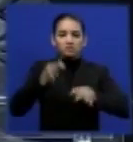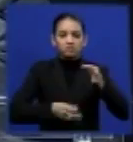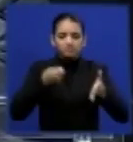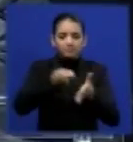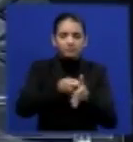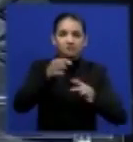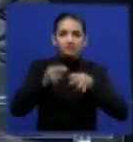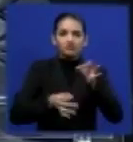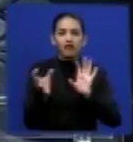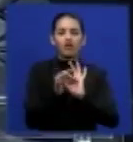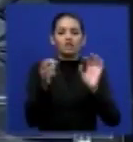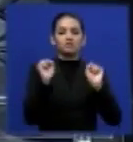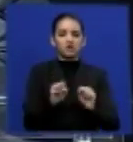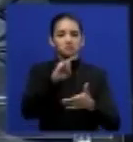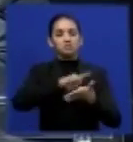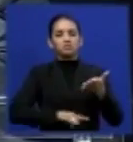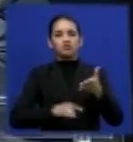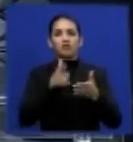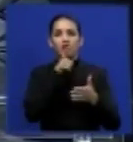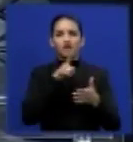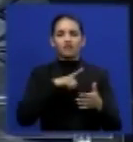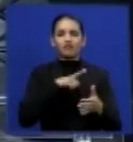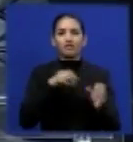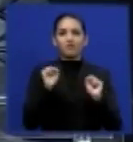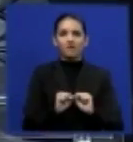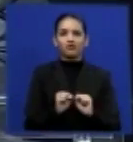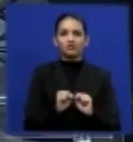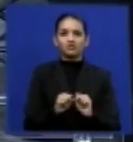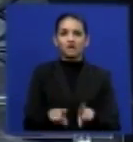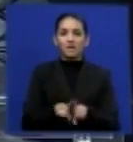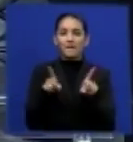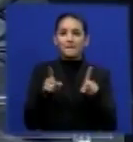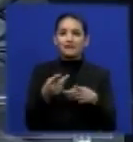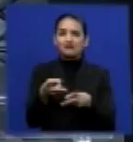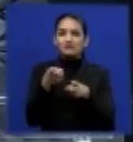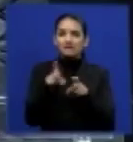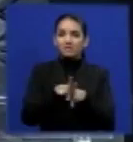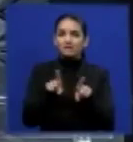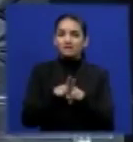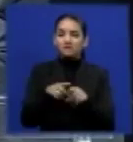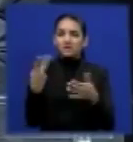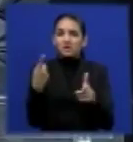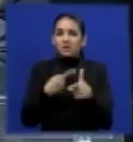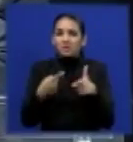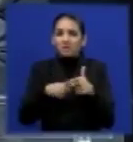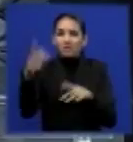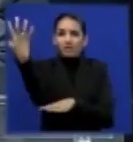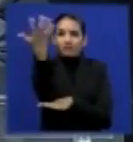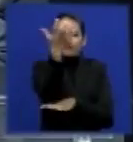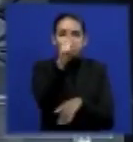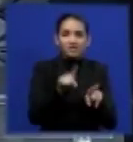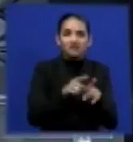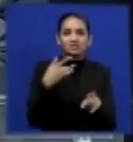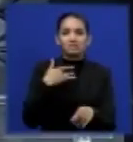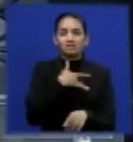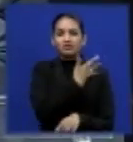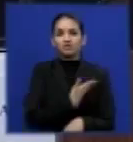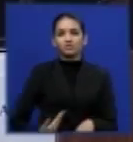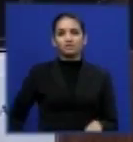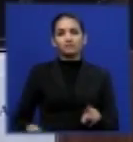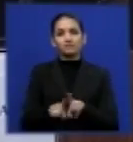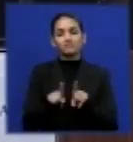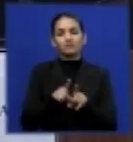ocorriam Em montantes tais que o dano ao meio ambiente e à saúde pública comprometeria o propósito da